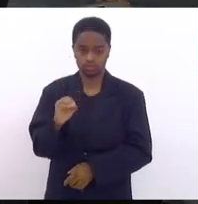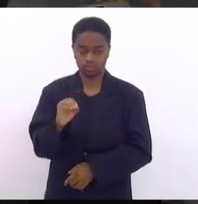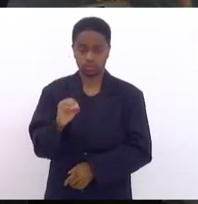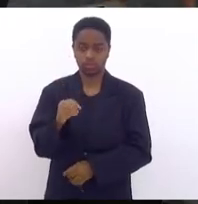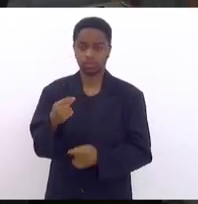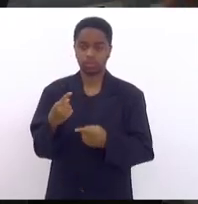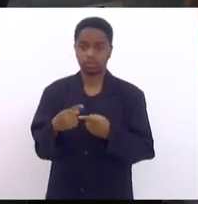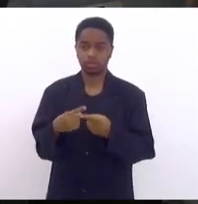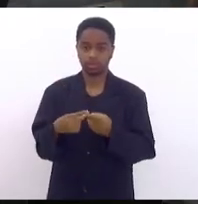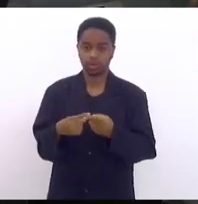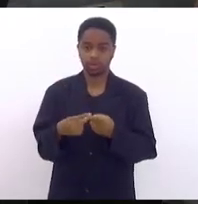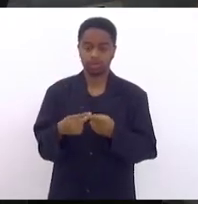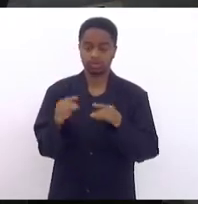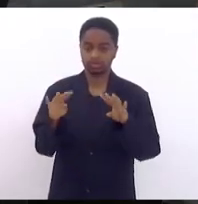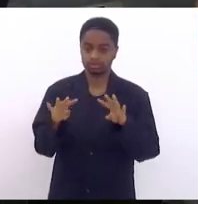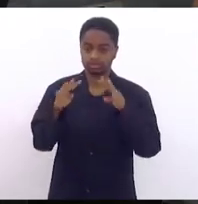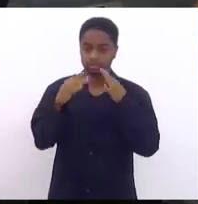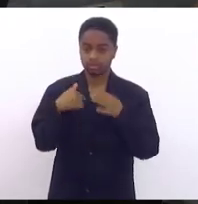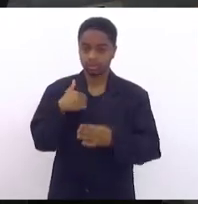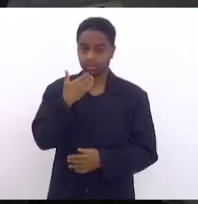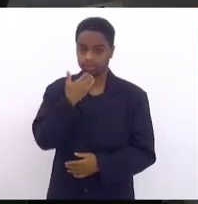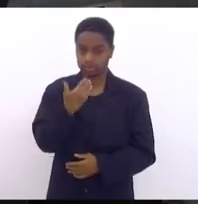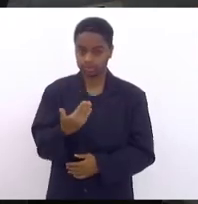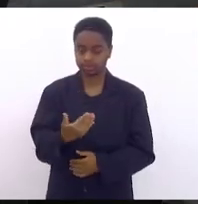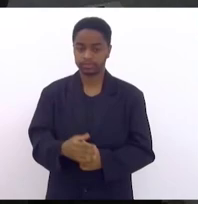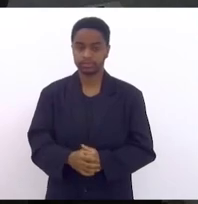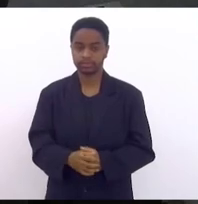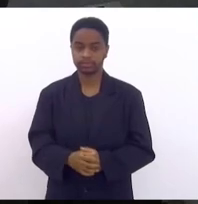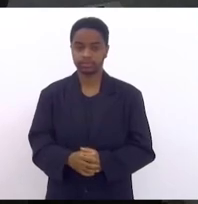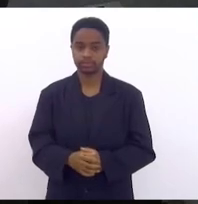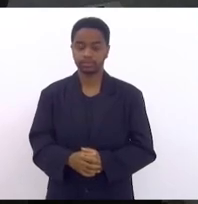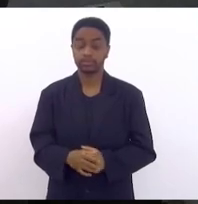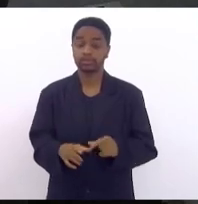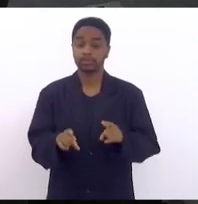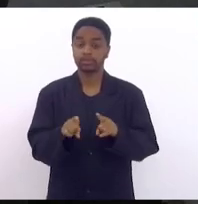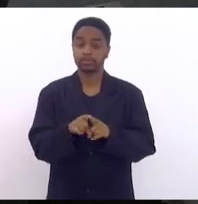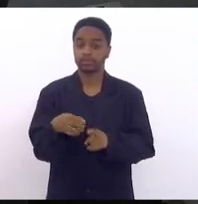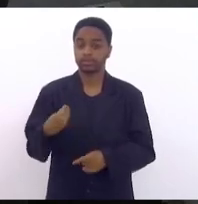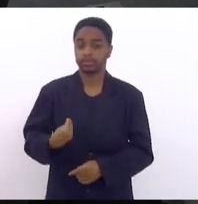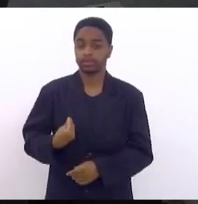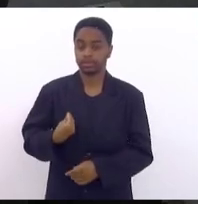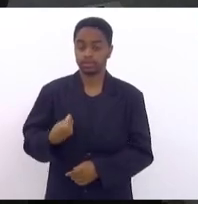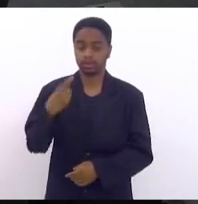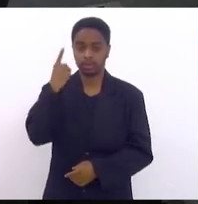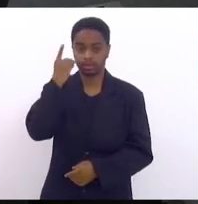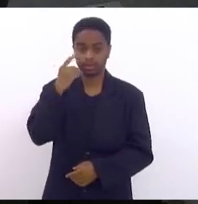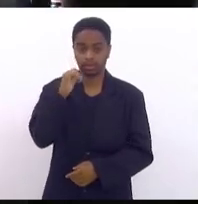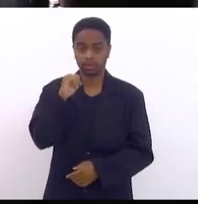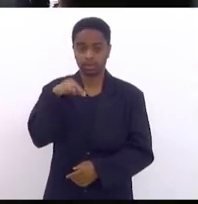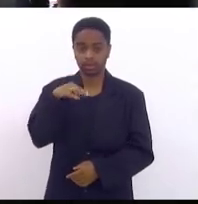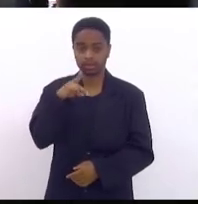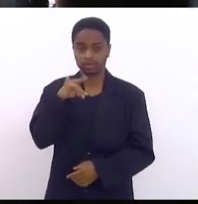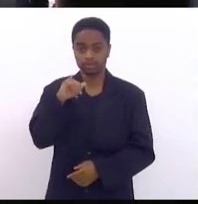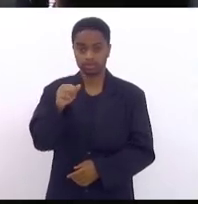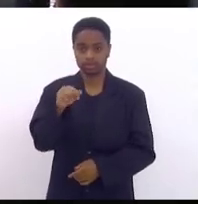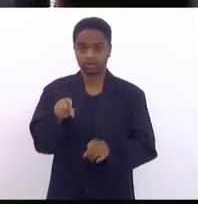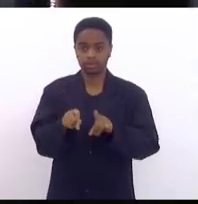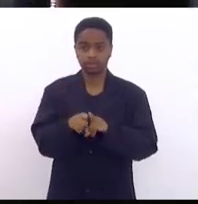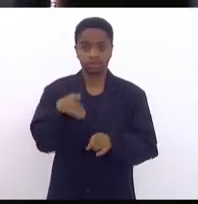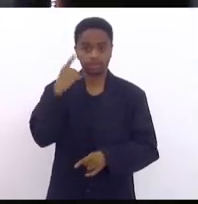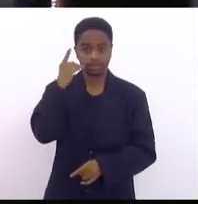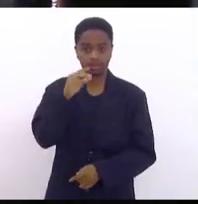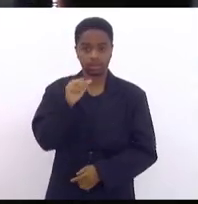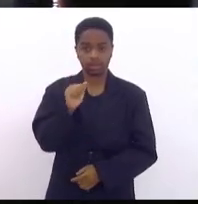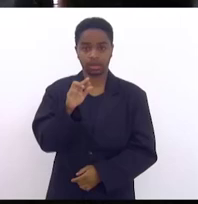por ter atendido o meu pedido. Estavam presentes a deputada Índia Armelau, o deputado